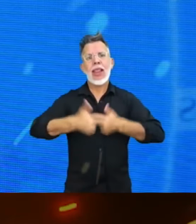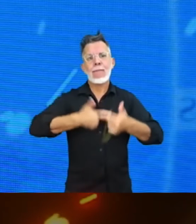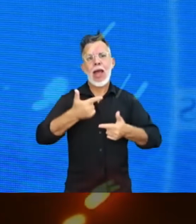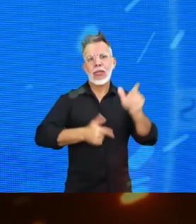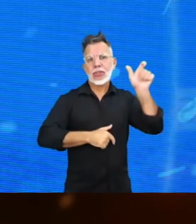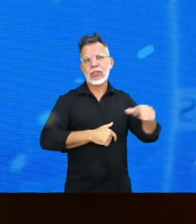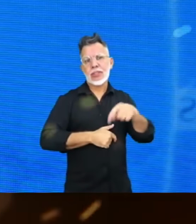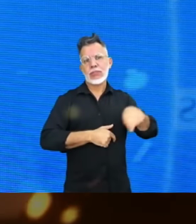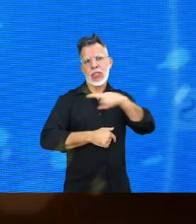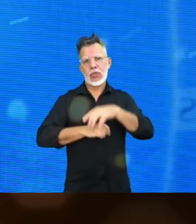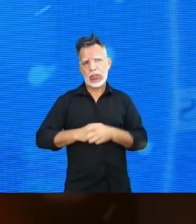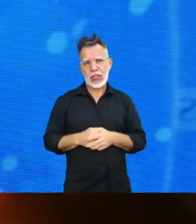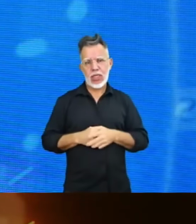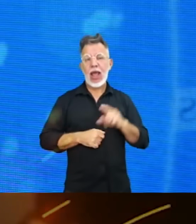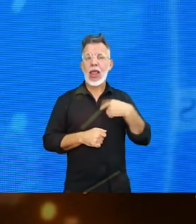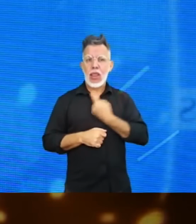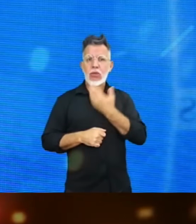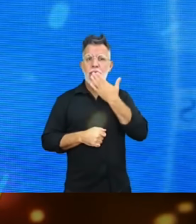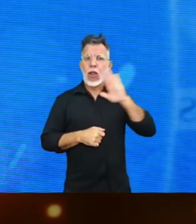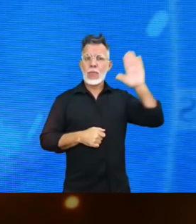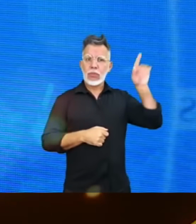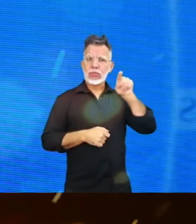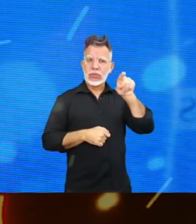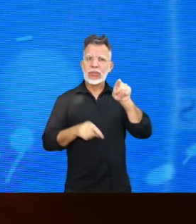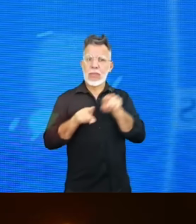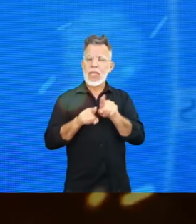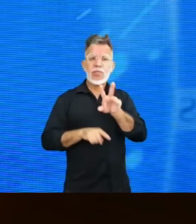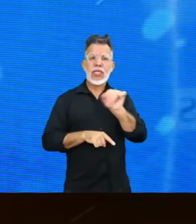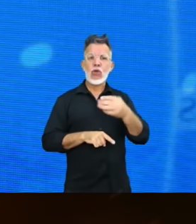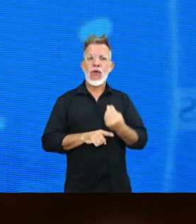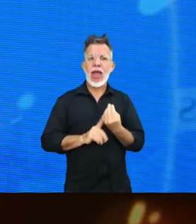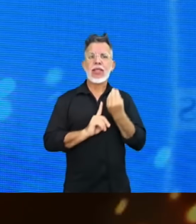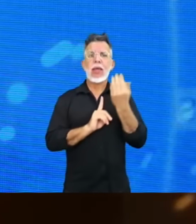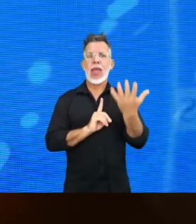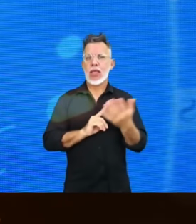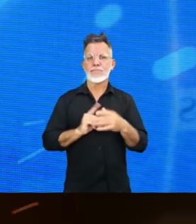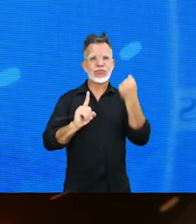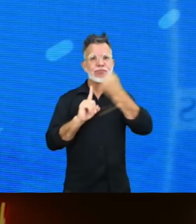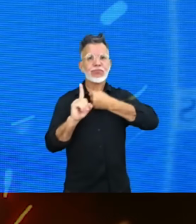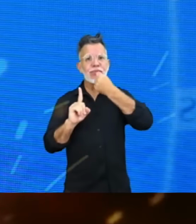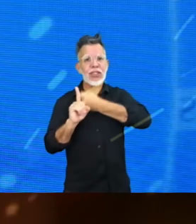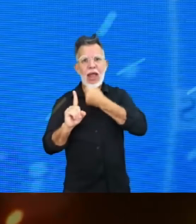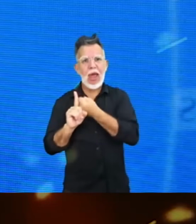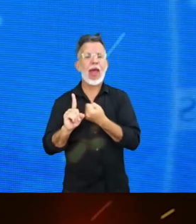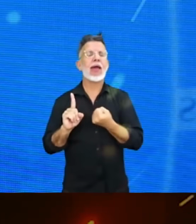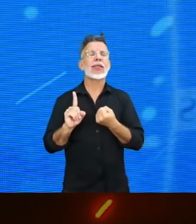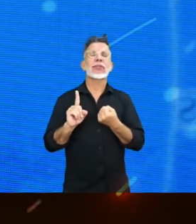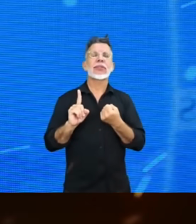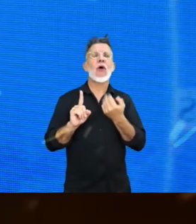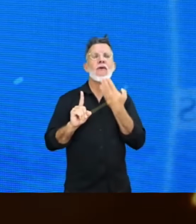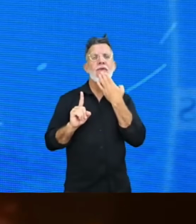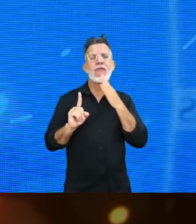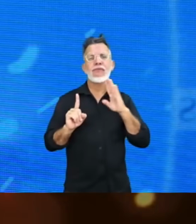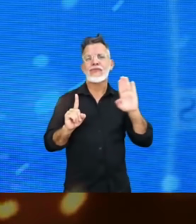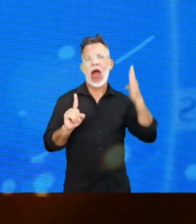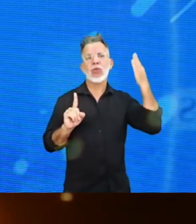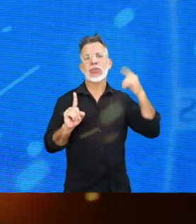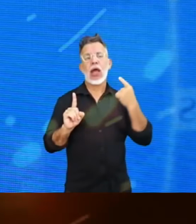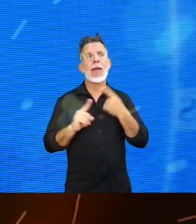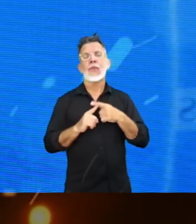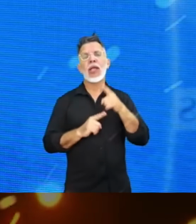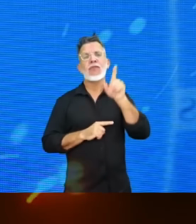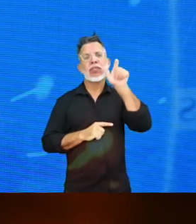também é de que você não vai receber eh a agressão eh falsa de que por você ser um